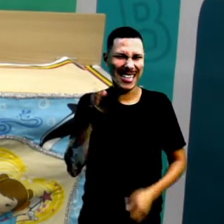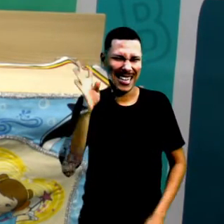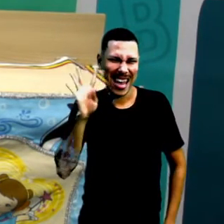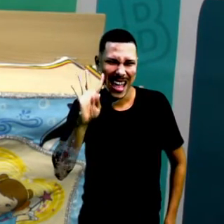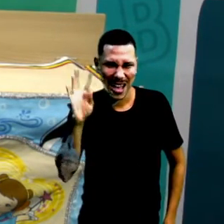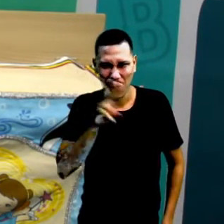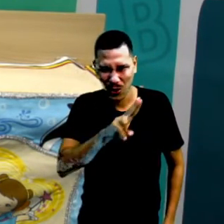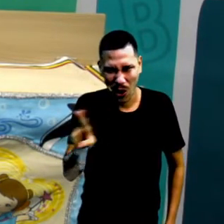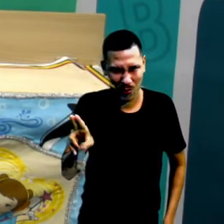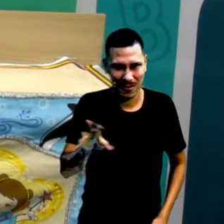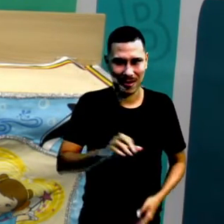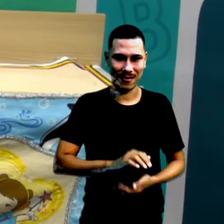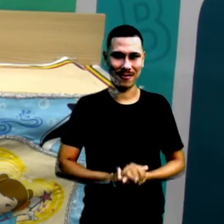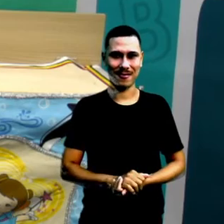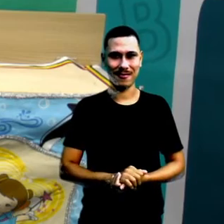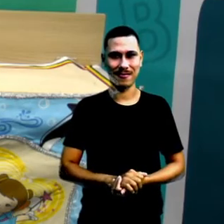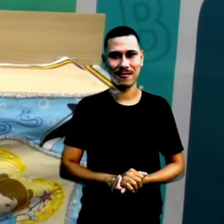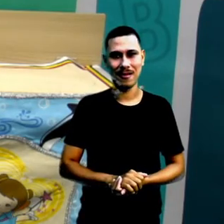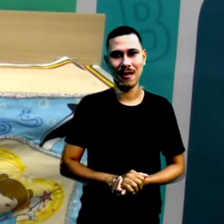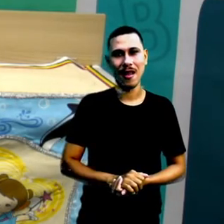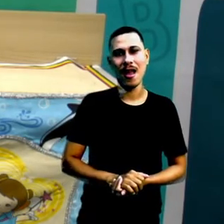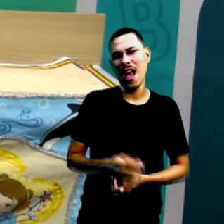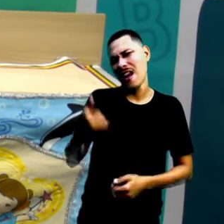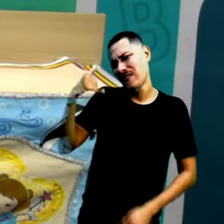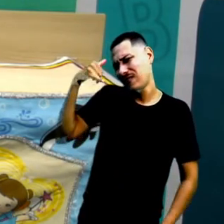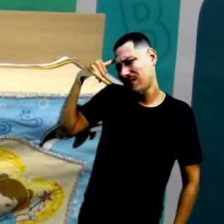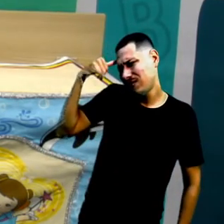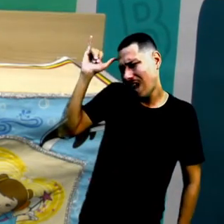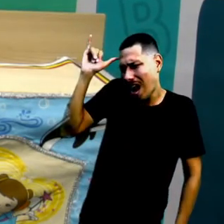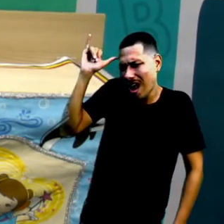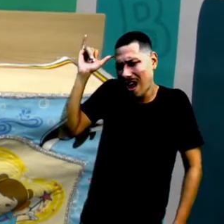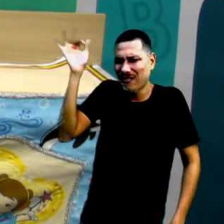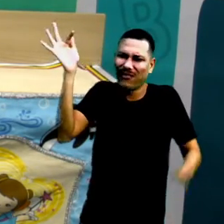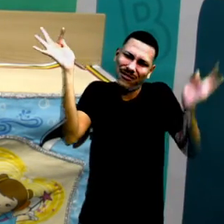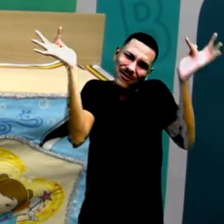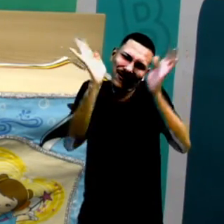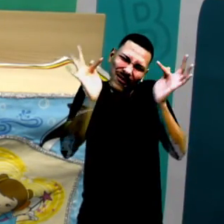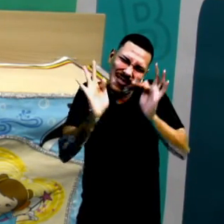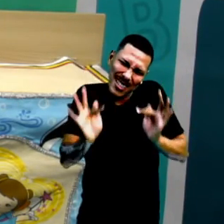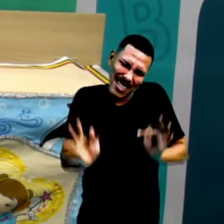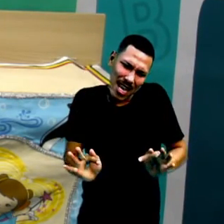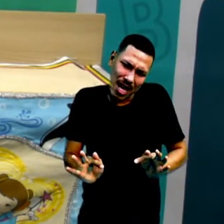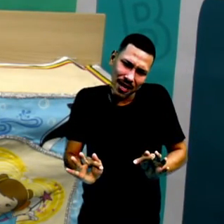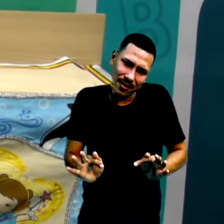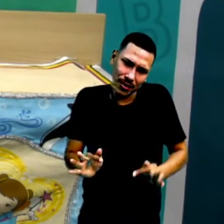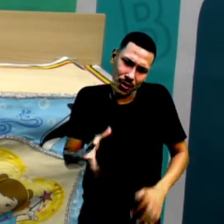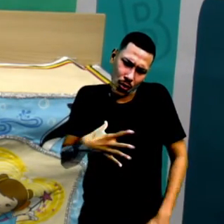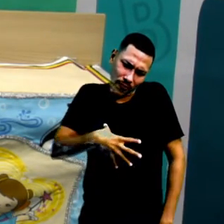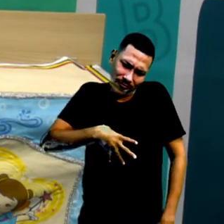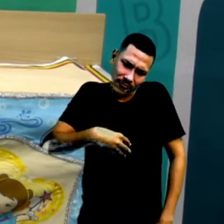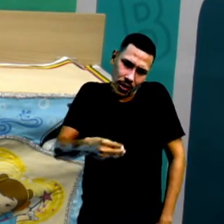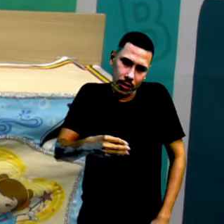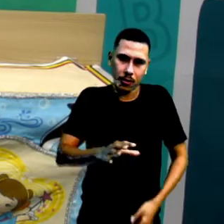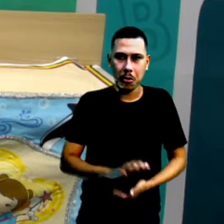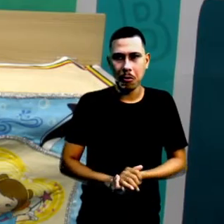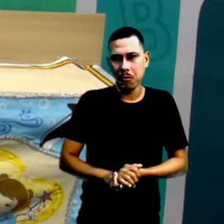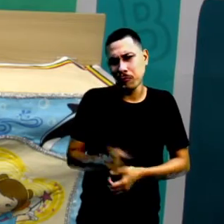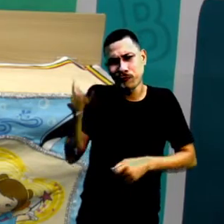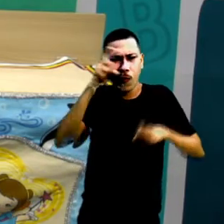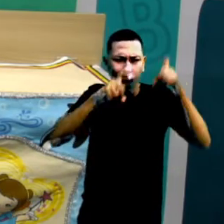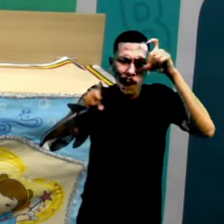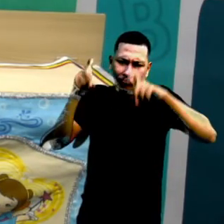legal esse nome né leiturinha Mimosa foi muito feliz independente do que o povo pensa